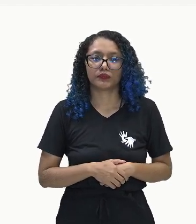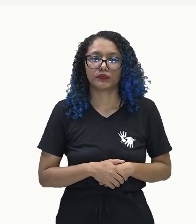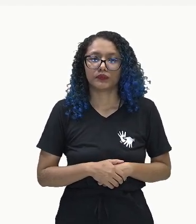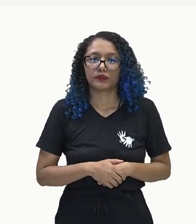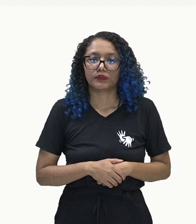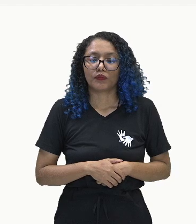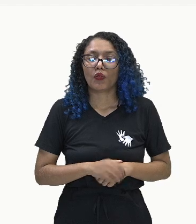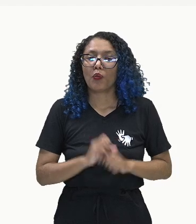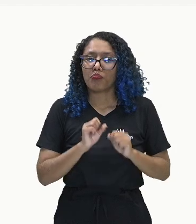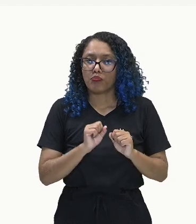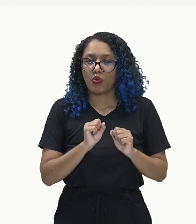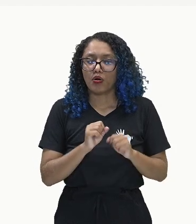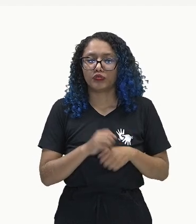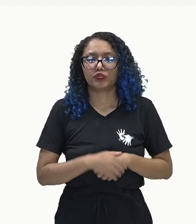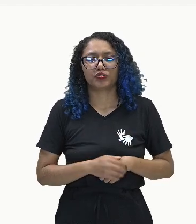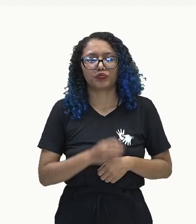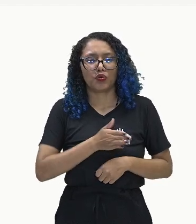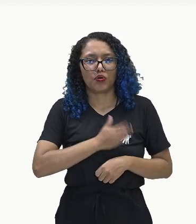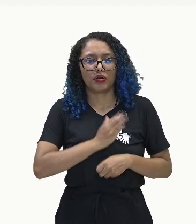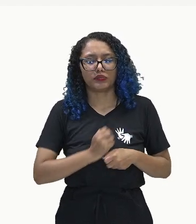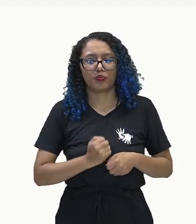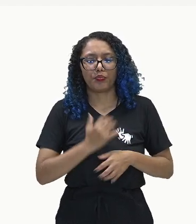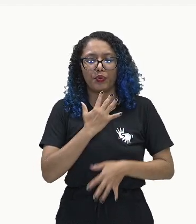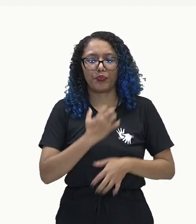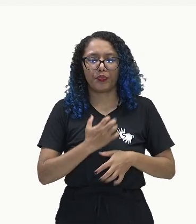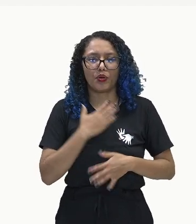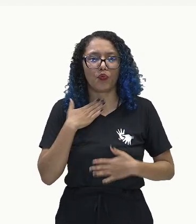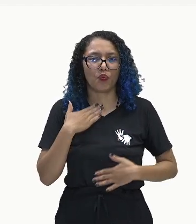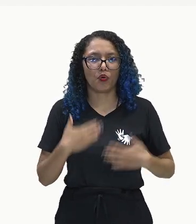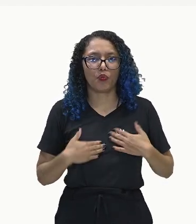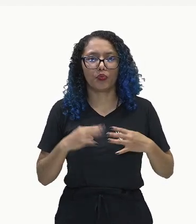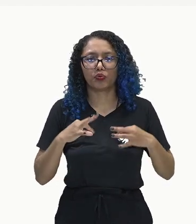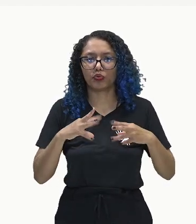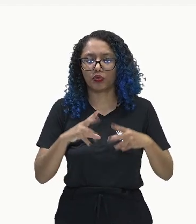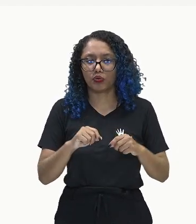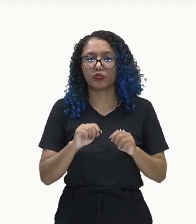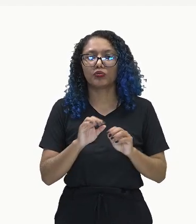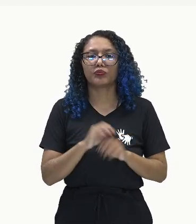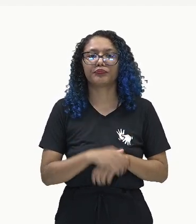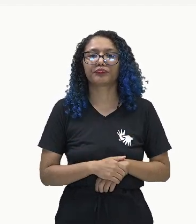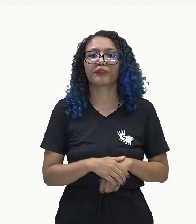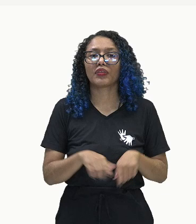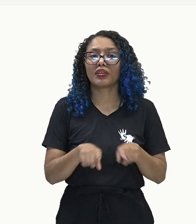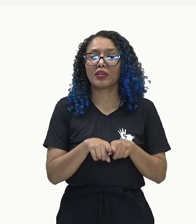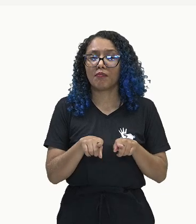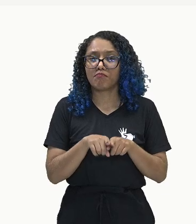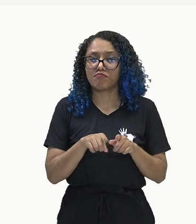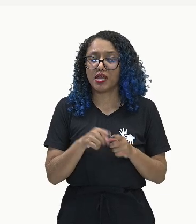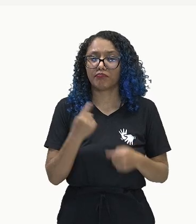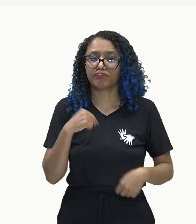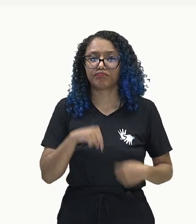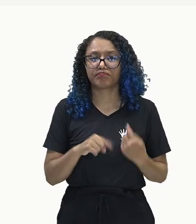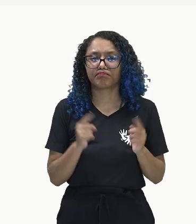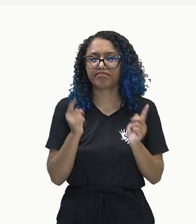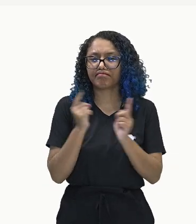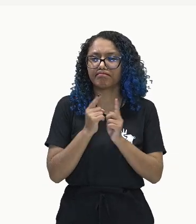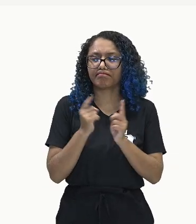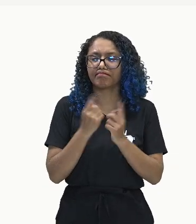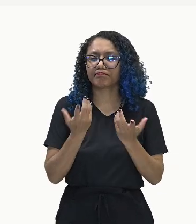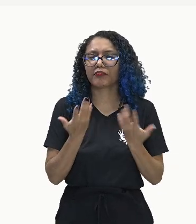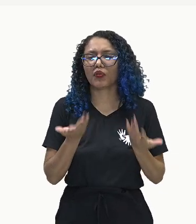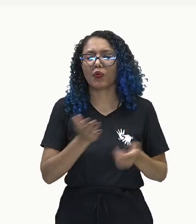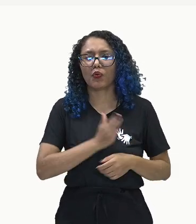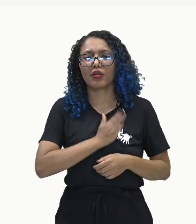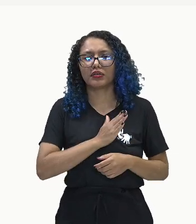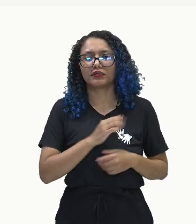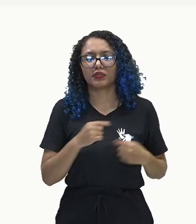do coração para todo o corpo e especificamente na pequena circulação do coração